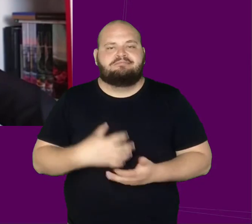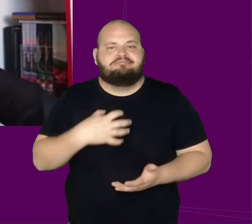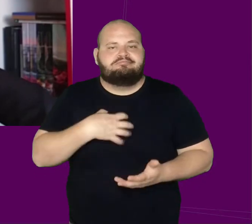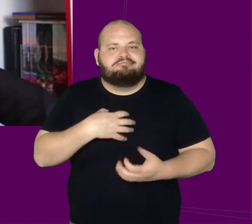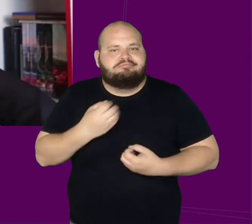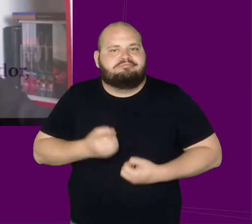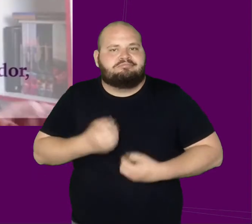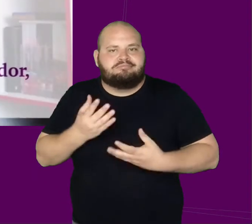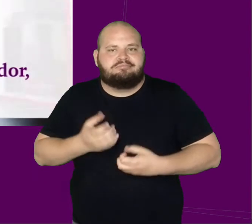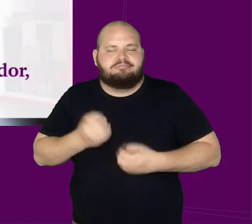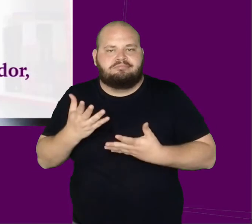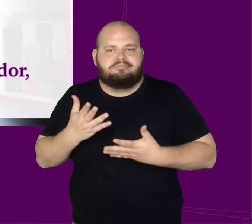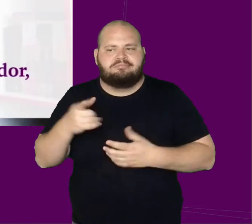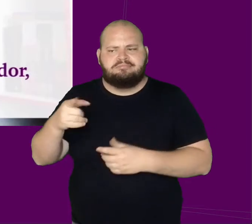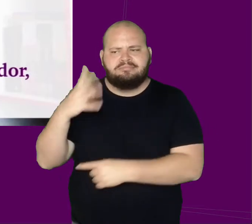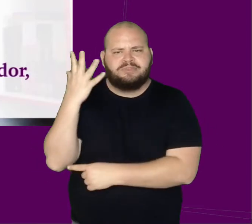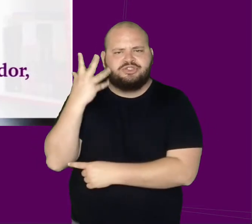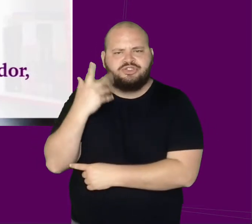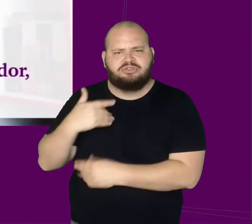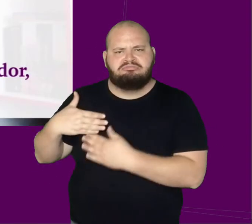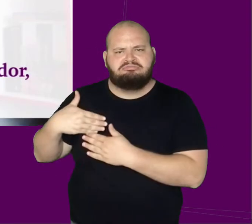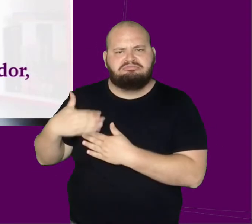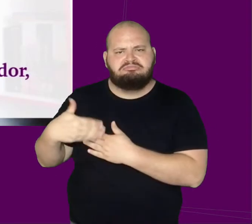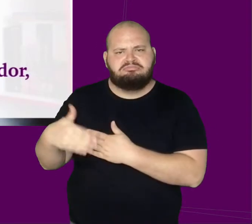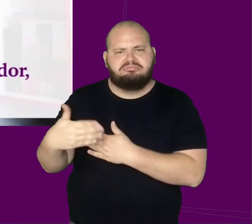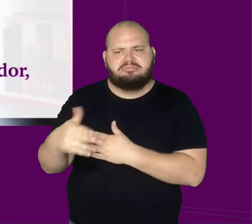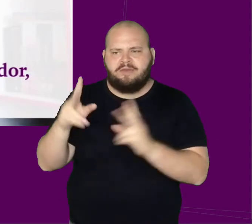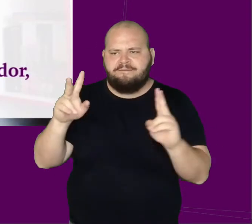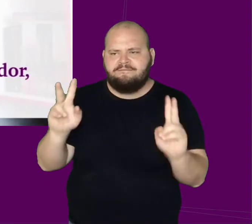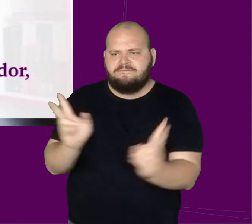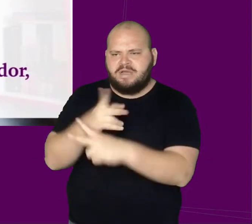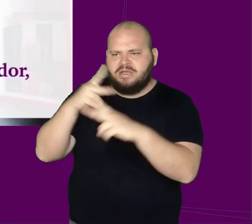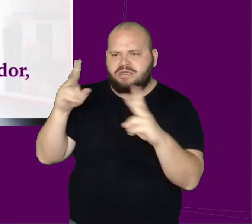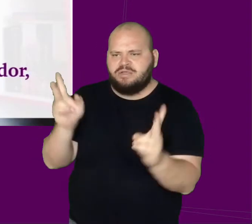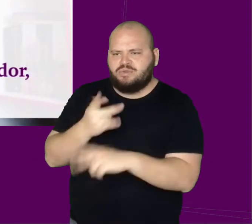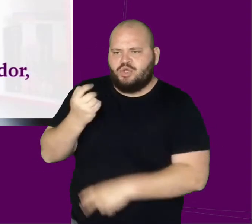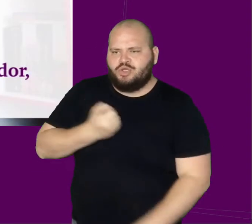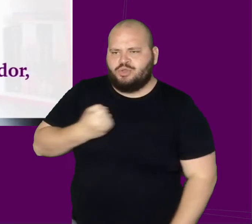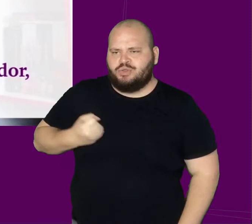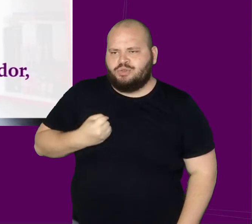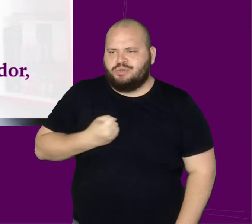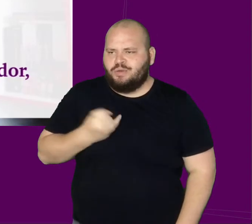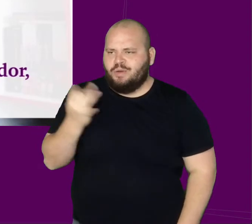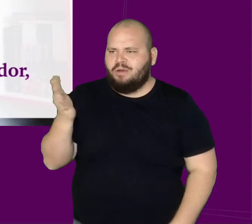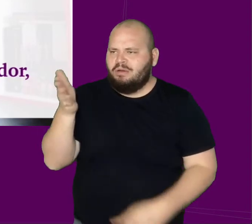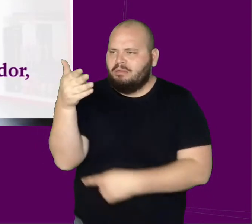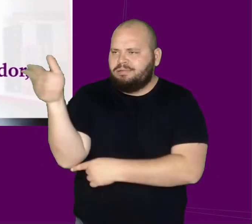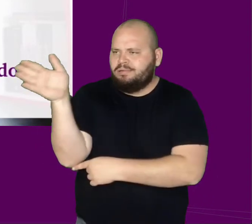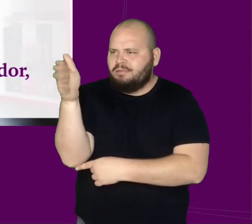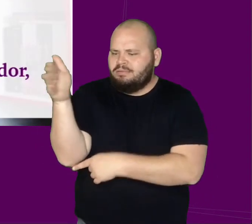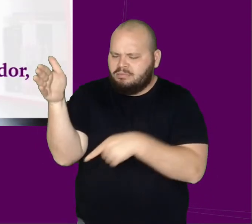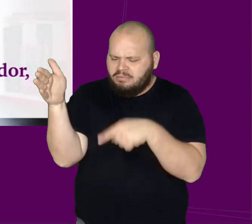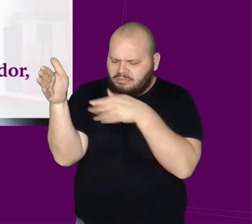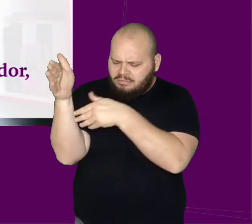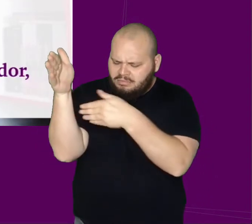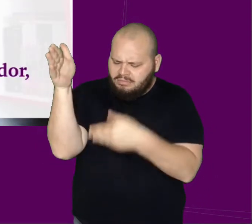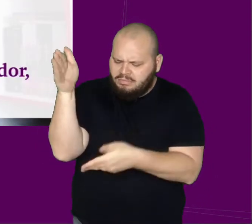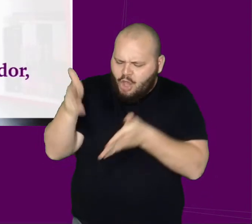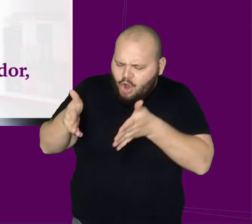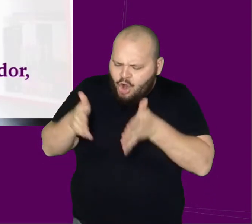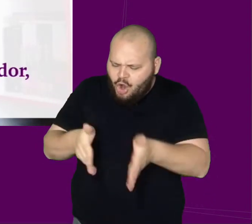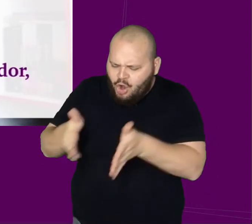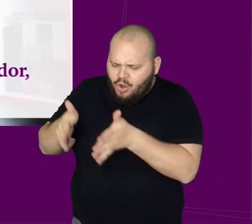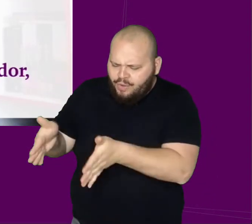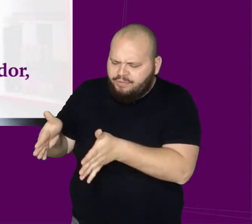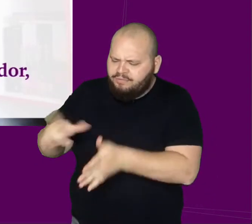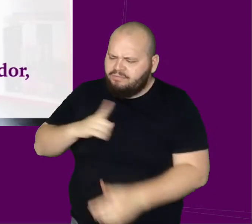Poético. Quando se passam alguns dias e o vento balança as placas numeradas na cabeceira das covas e bate um calor amarelo